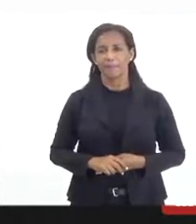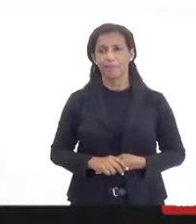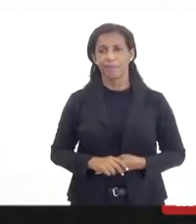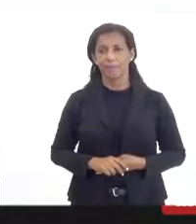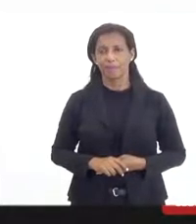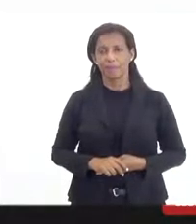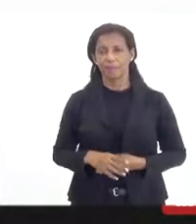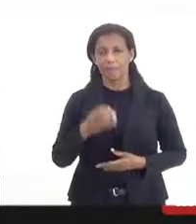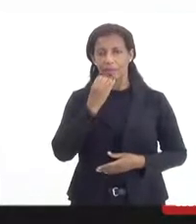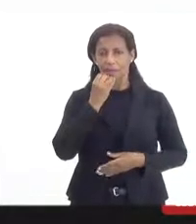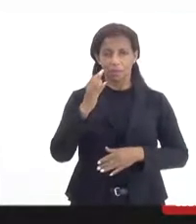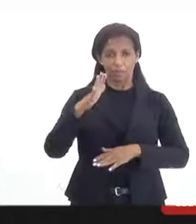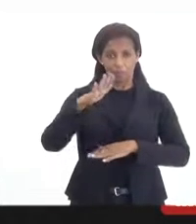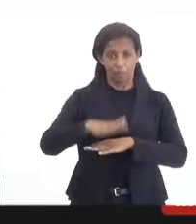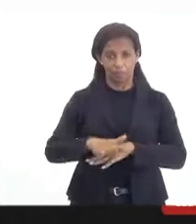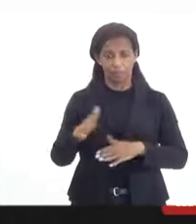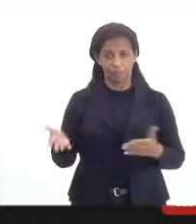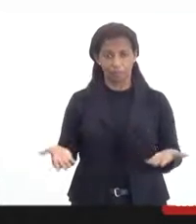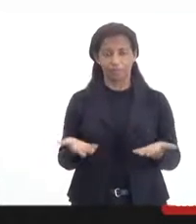Boa tarde a todos.